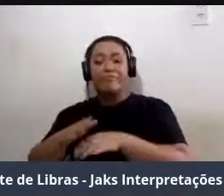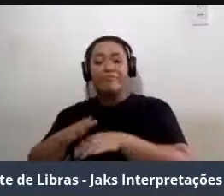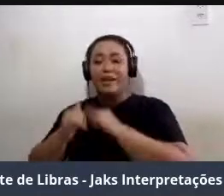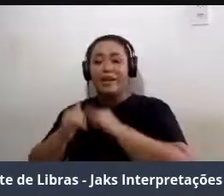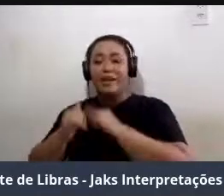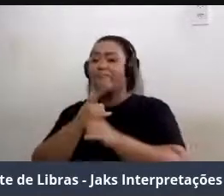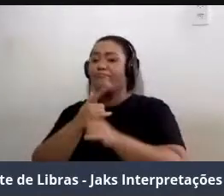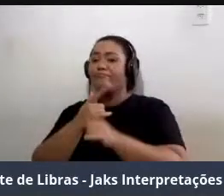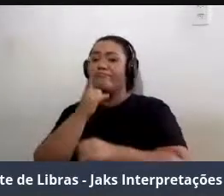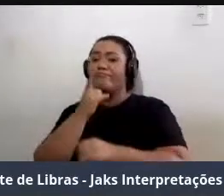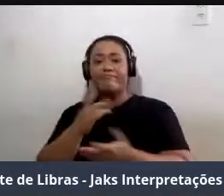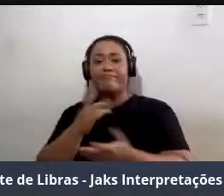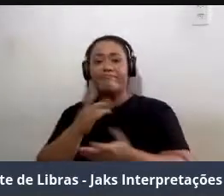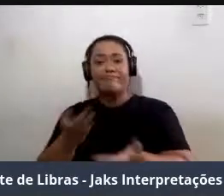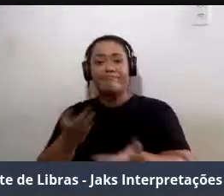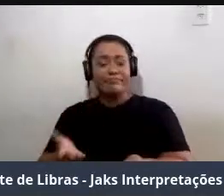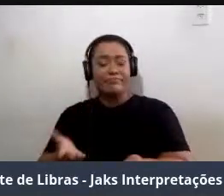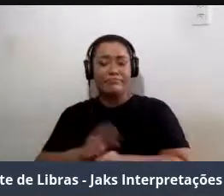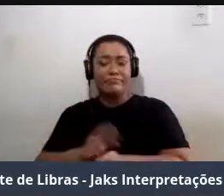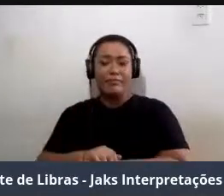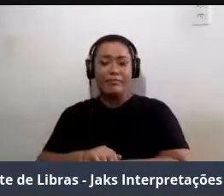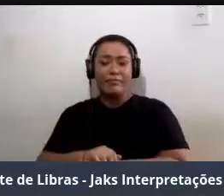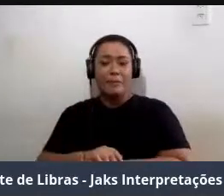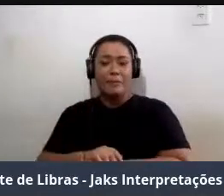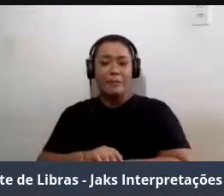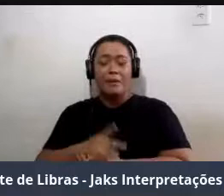Agora a gente está ouvindo, Cris.